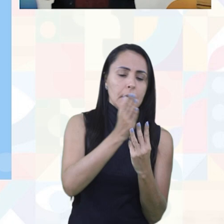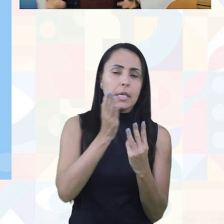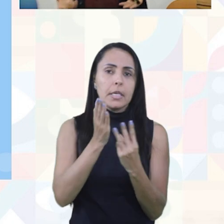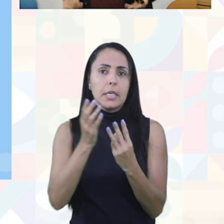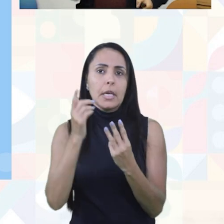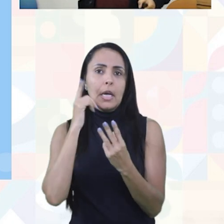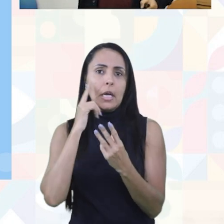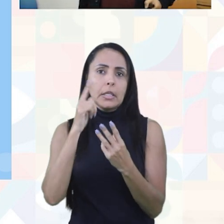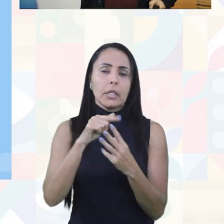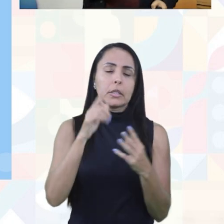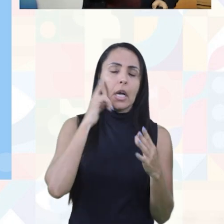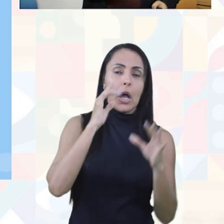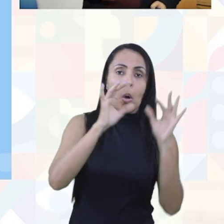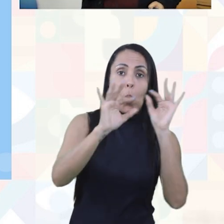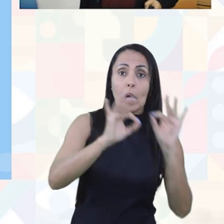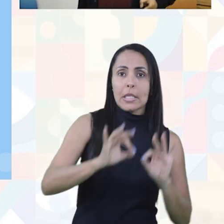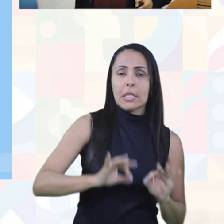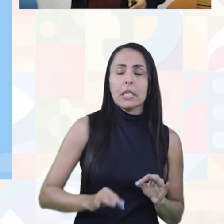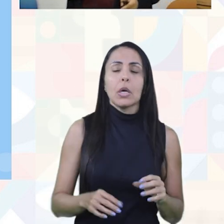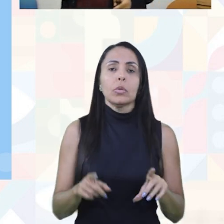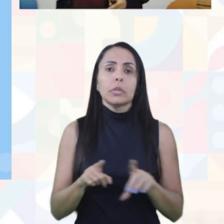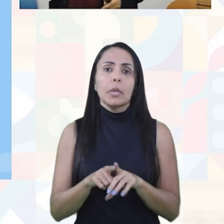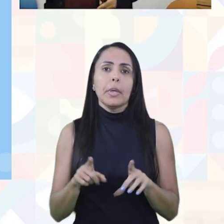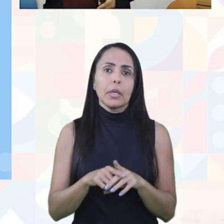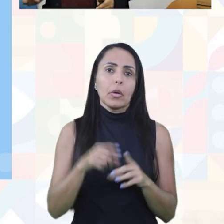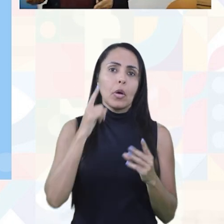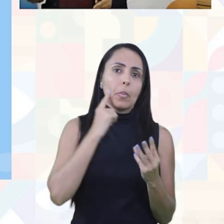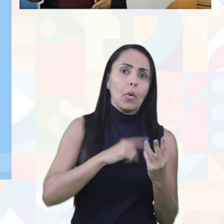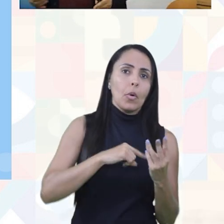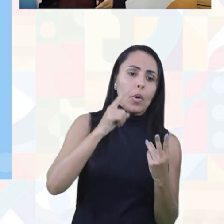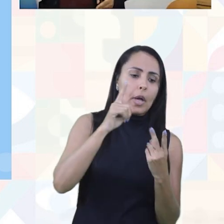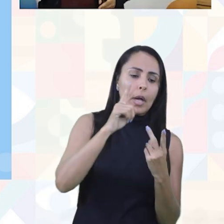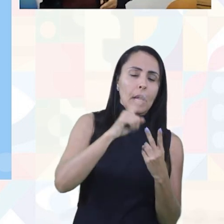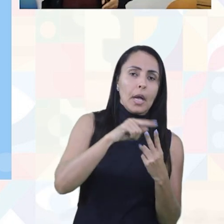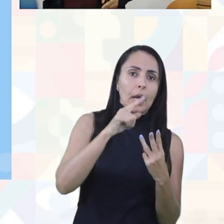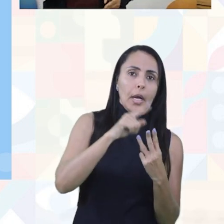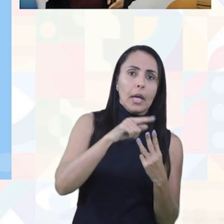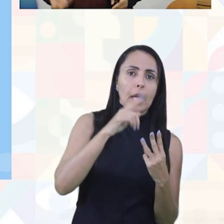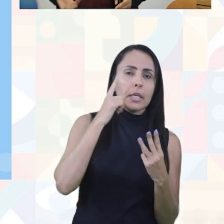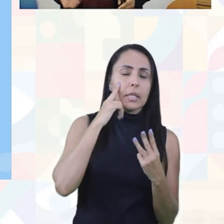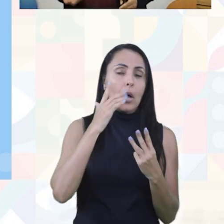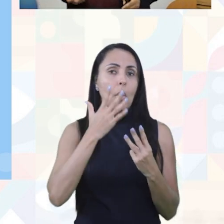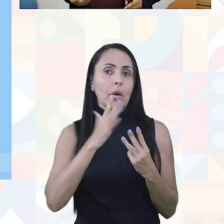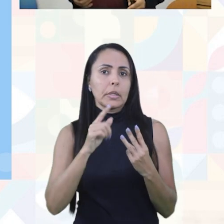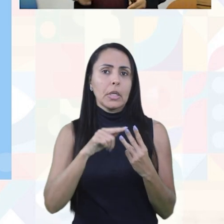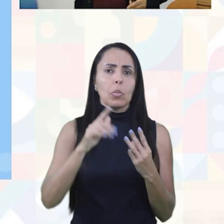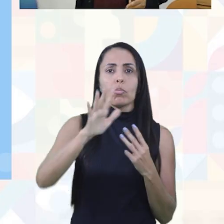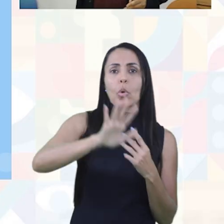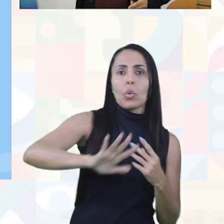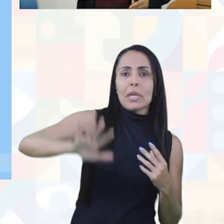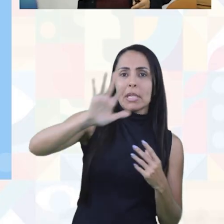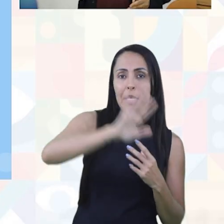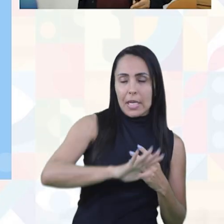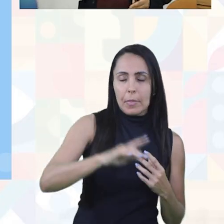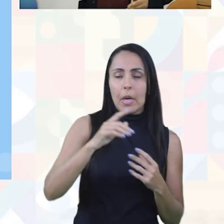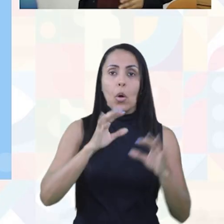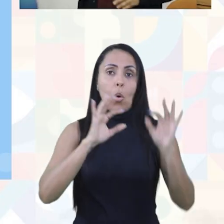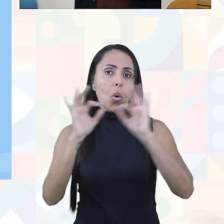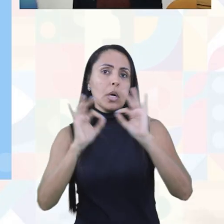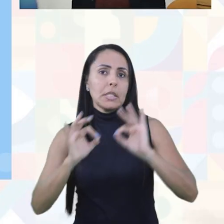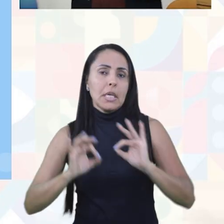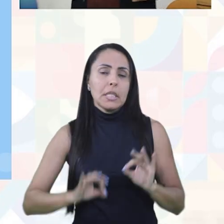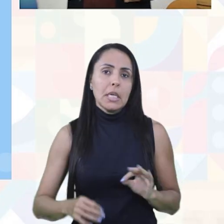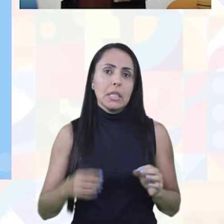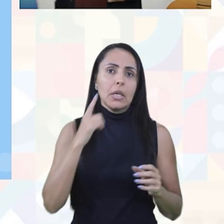climas organizacionais: bom, regular e ruim. Esses climas organizacionais, eles medem através